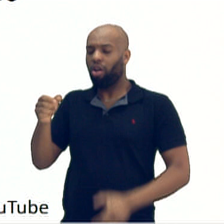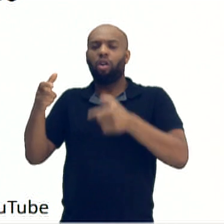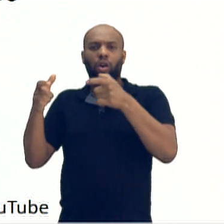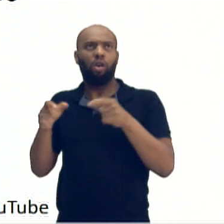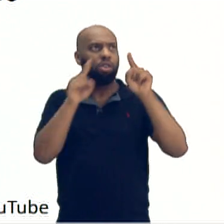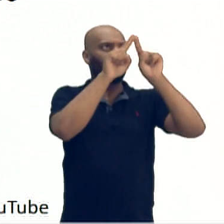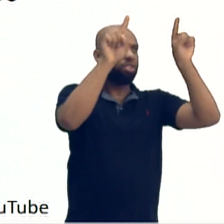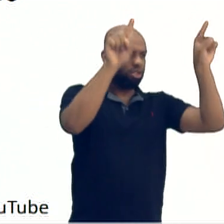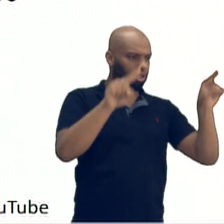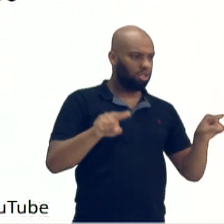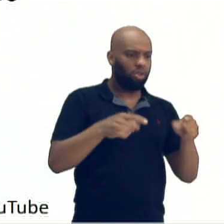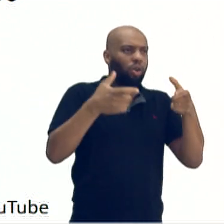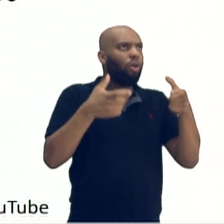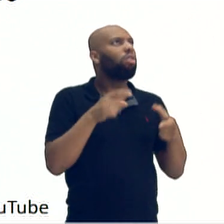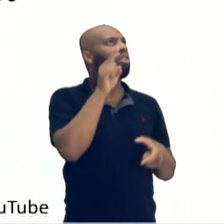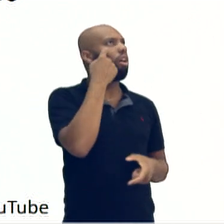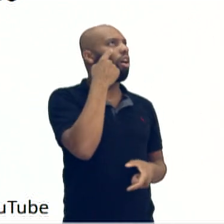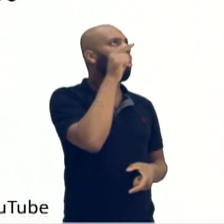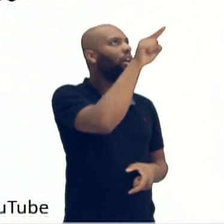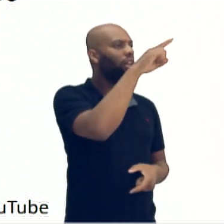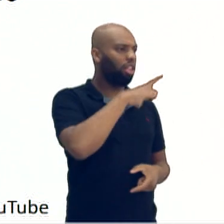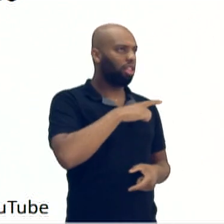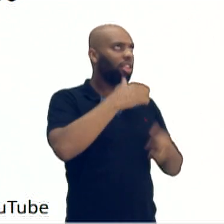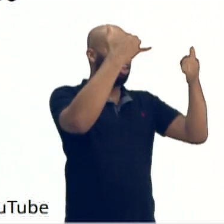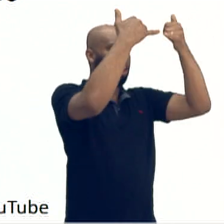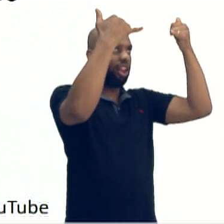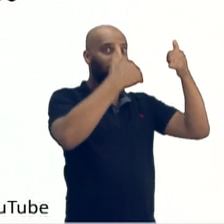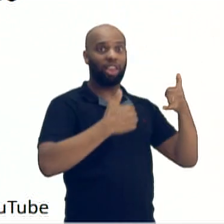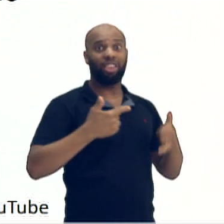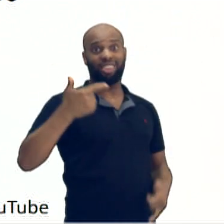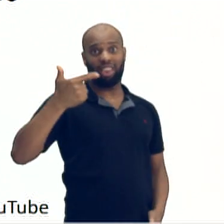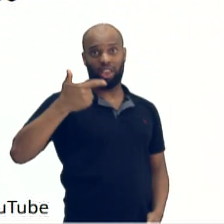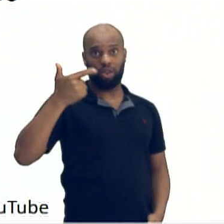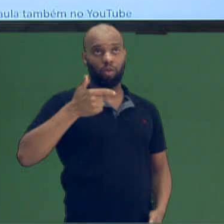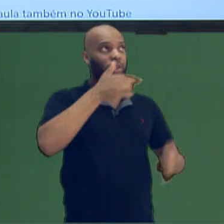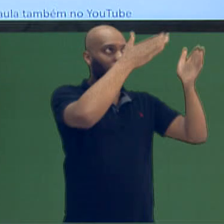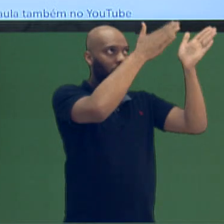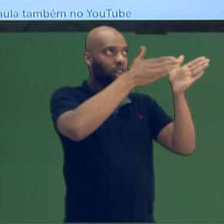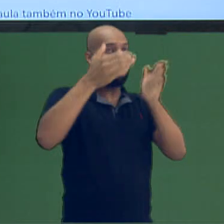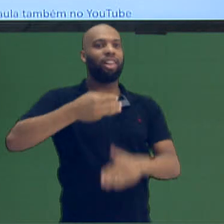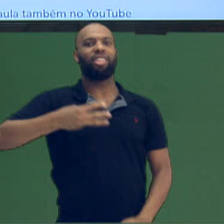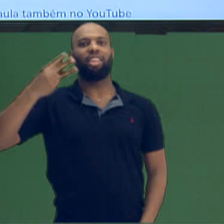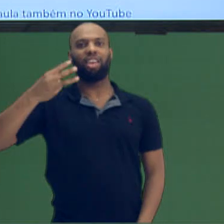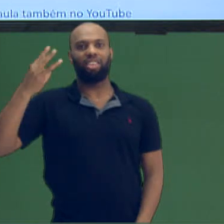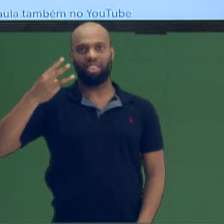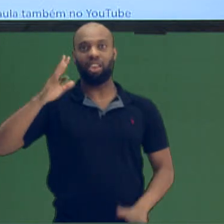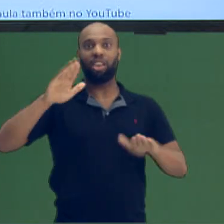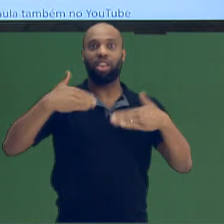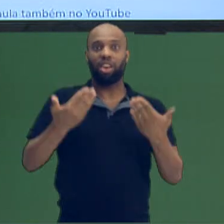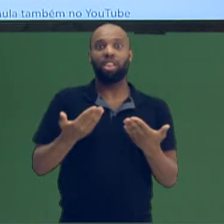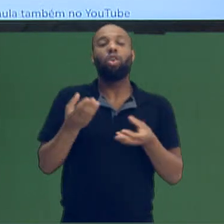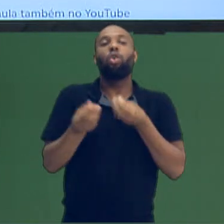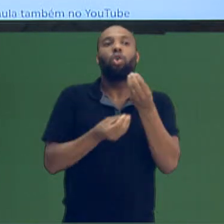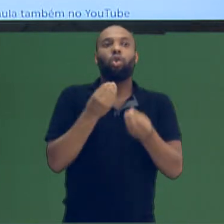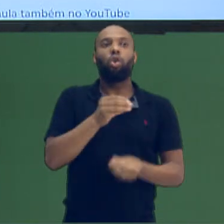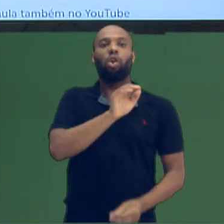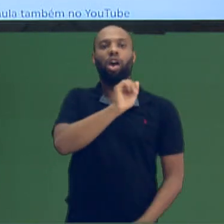está posicionado na minha matriz? Ele está na segunda linha, na terceira coluna. Então, ele vai ser o